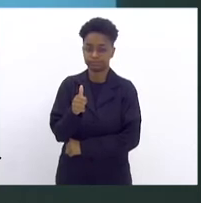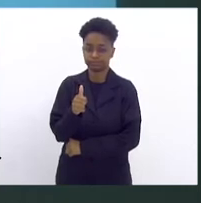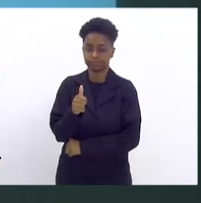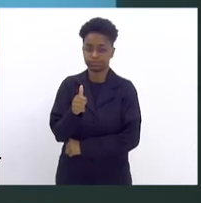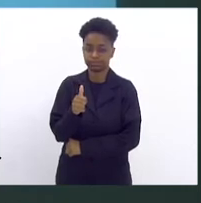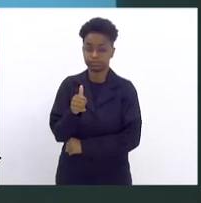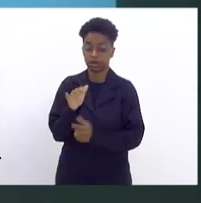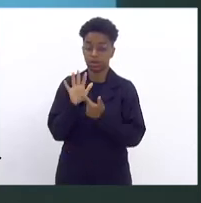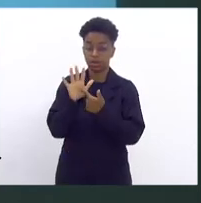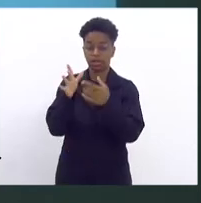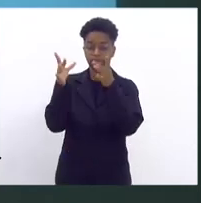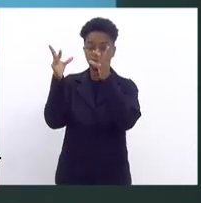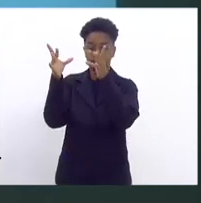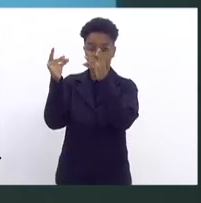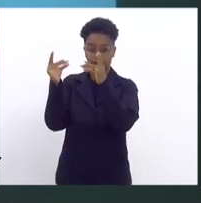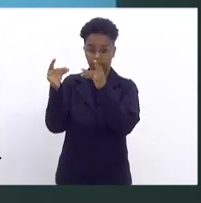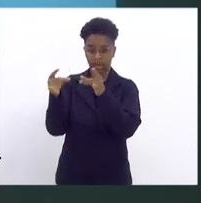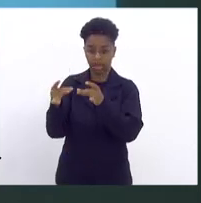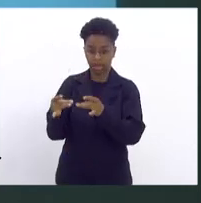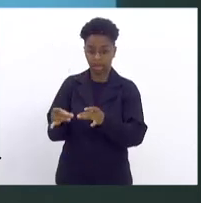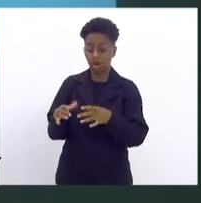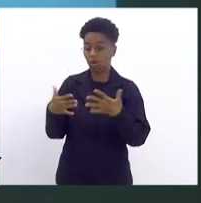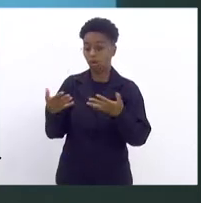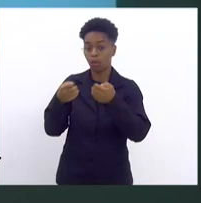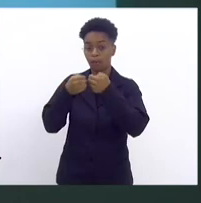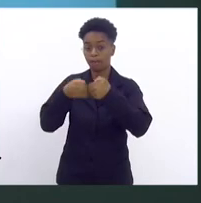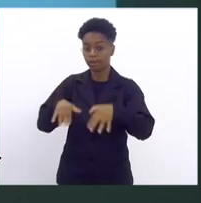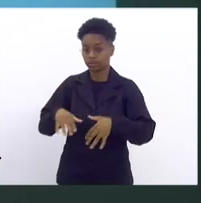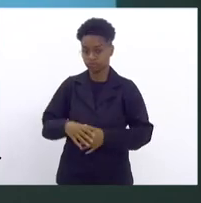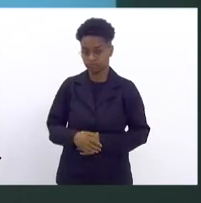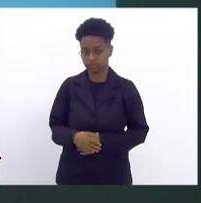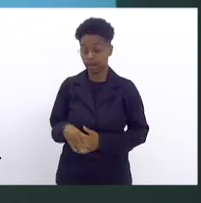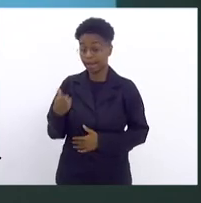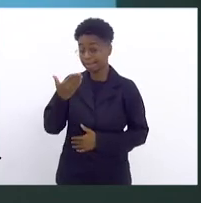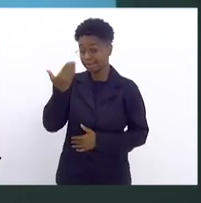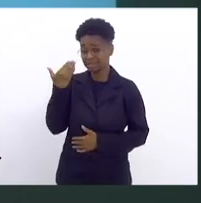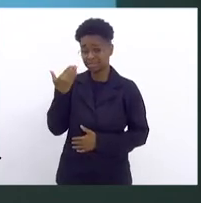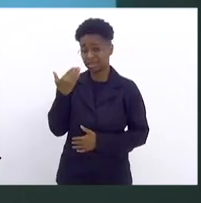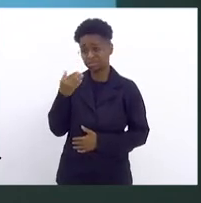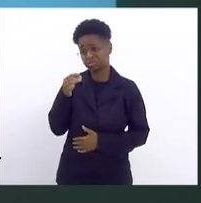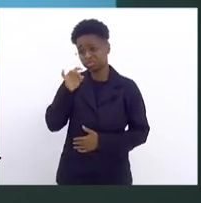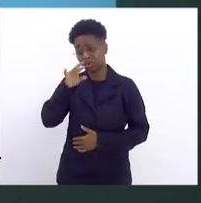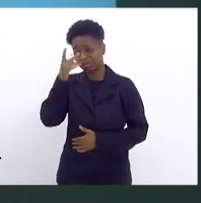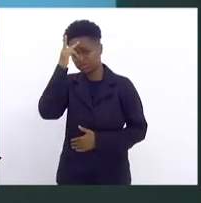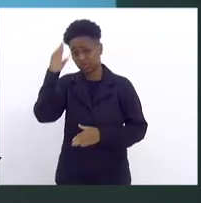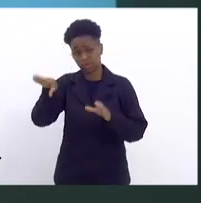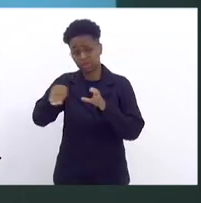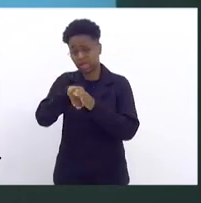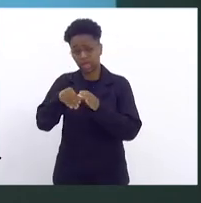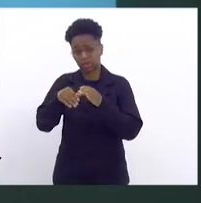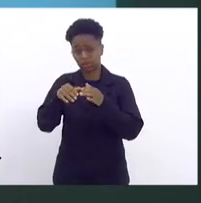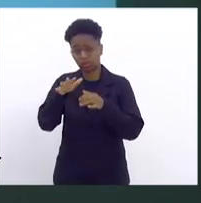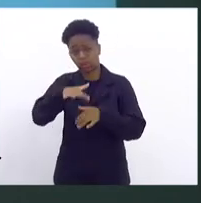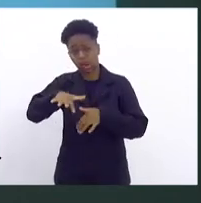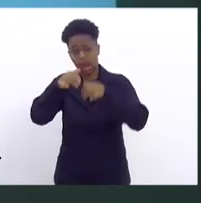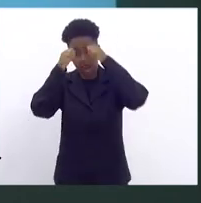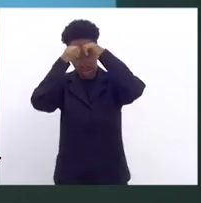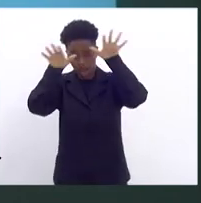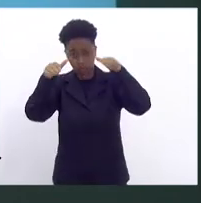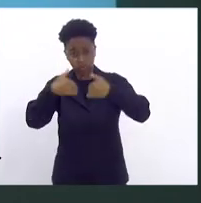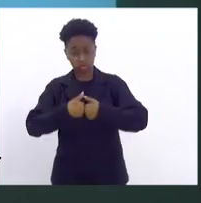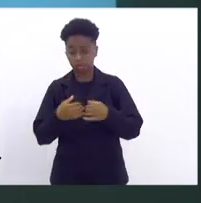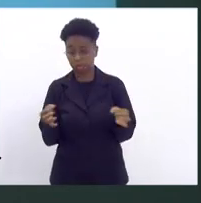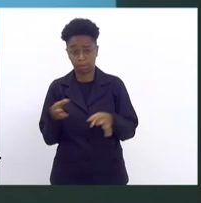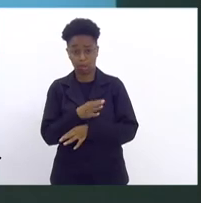mais detalhado os prejuízos antes Simplesmente a pessoa está dentro do transtorno do espectro autista e ponto